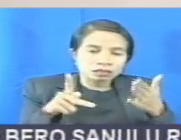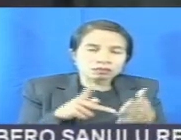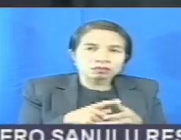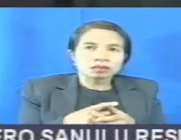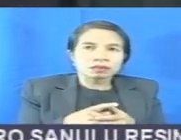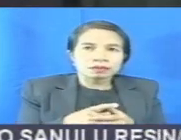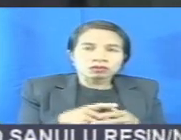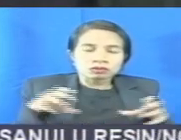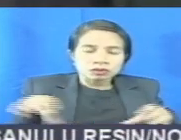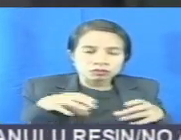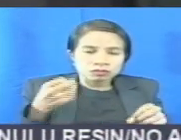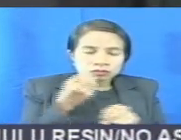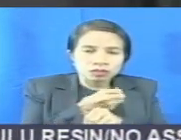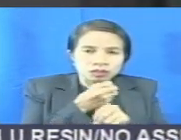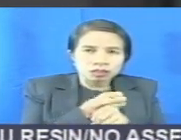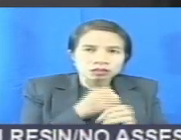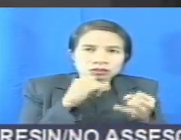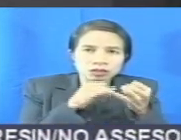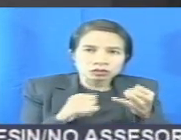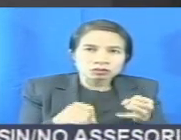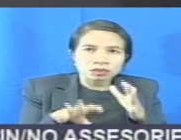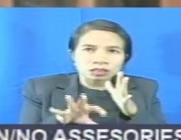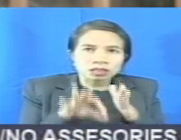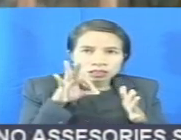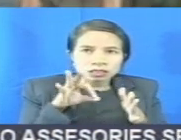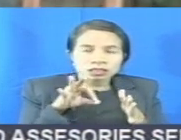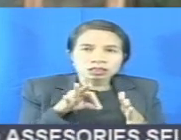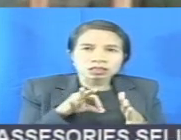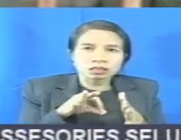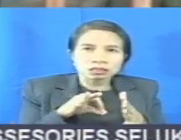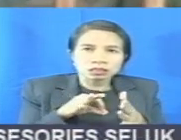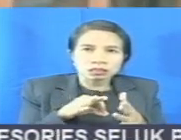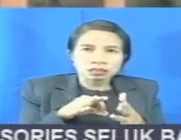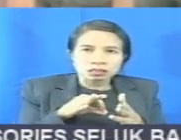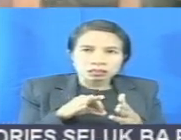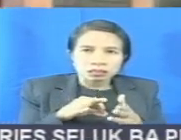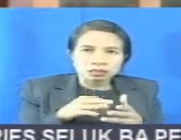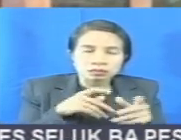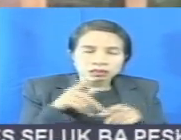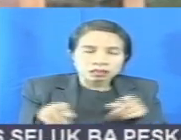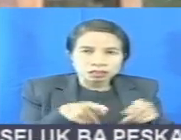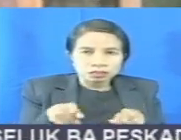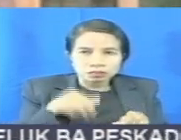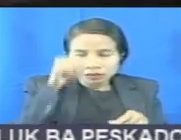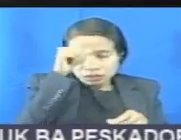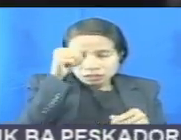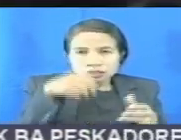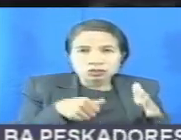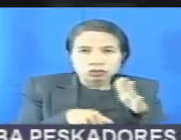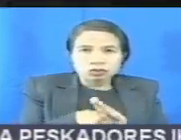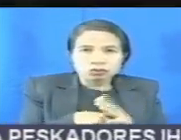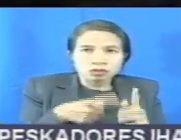Criminal, o esforço tomac no Icos Mai, retanduni evidência balon, nebe cidadão indiano ne subar,